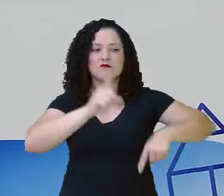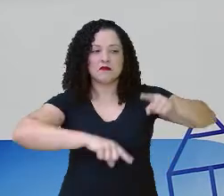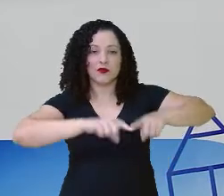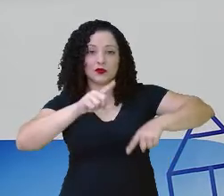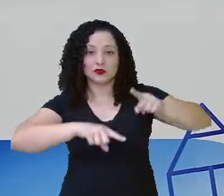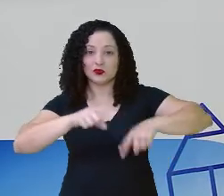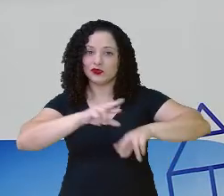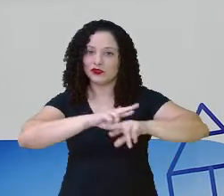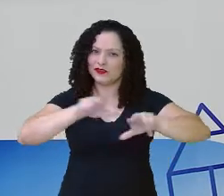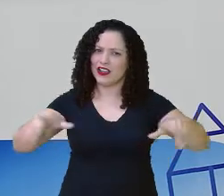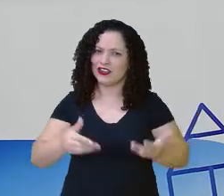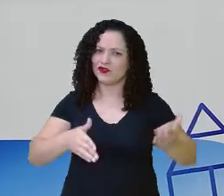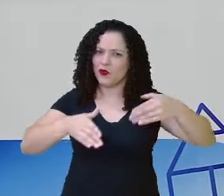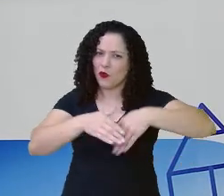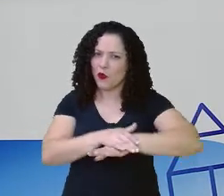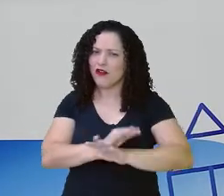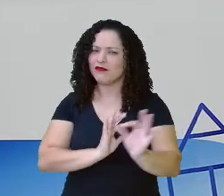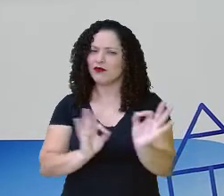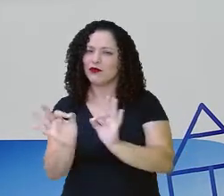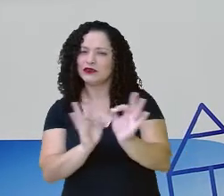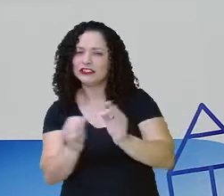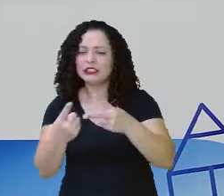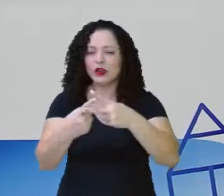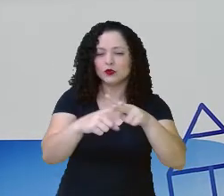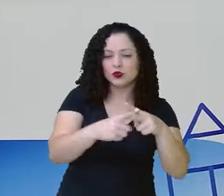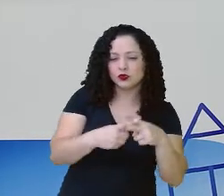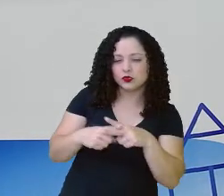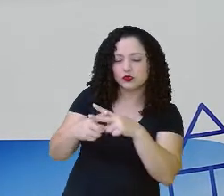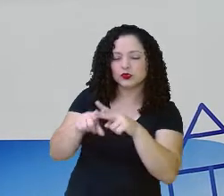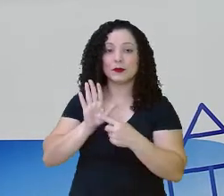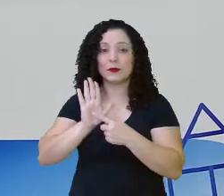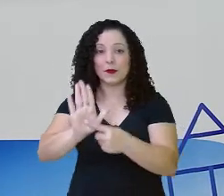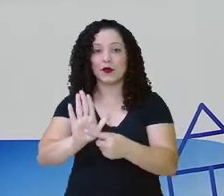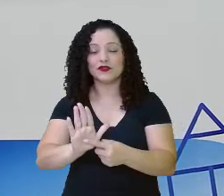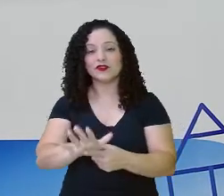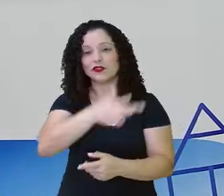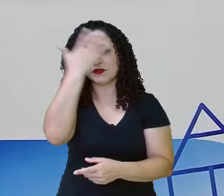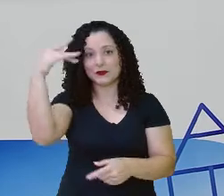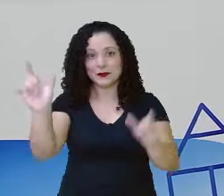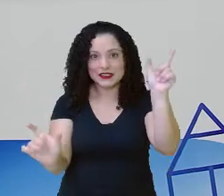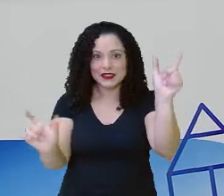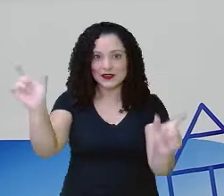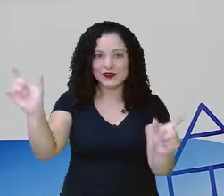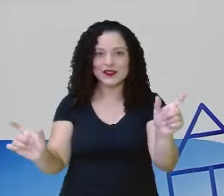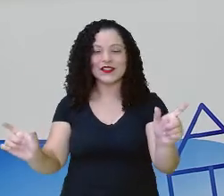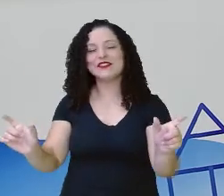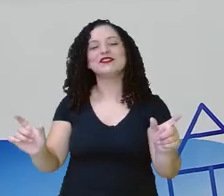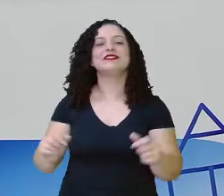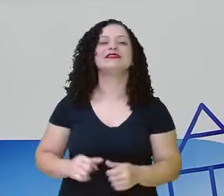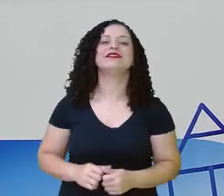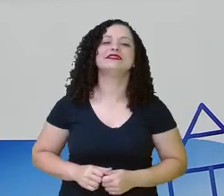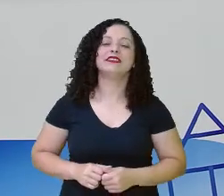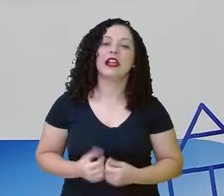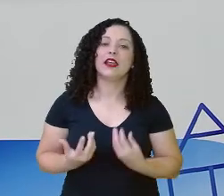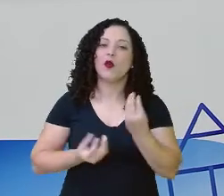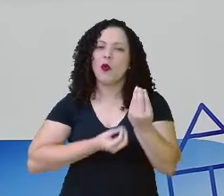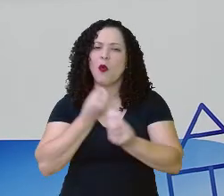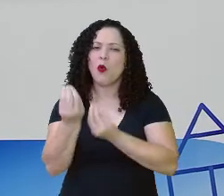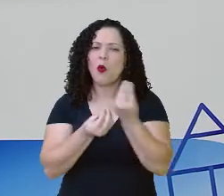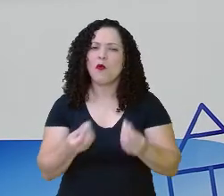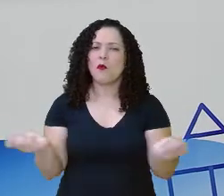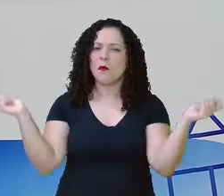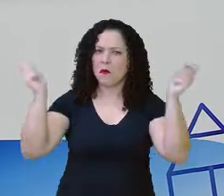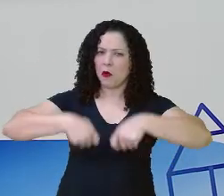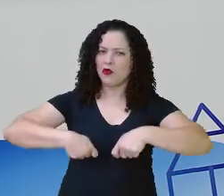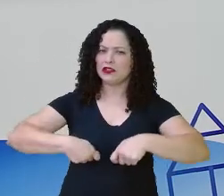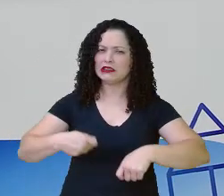para vocês, já guarda, já tenta fazer, já mostra para alguém, já fala com as pessoas aí próximas a você sobre essas